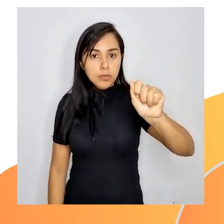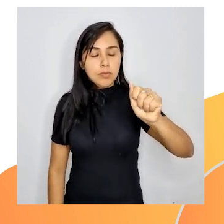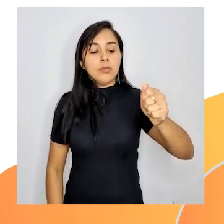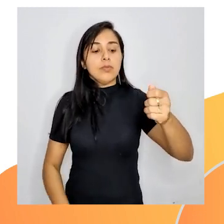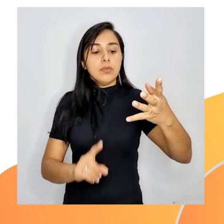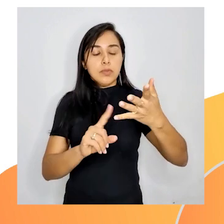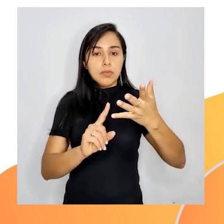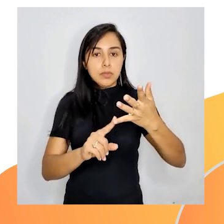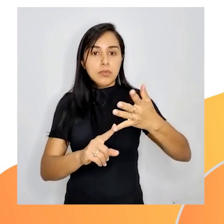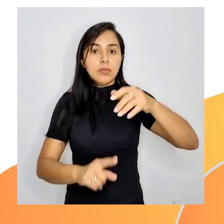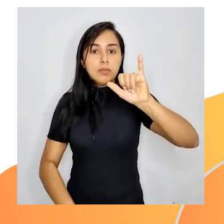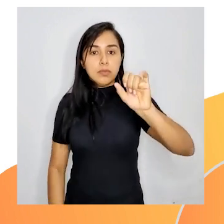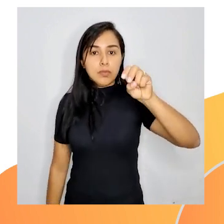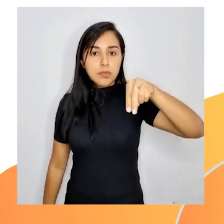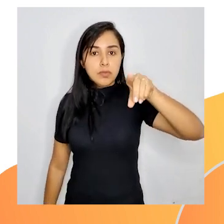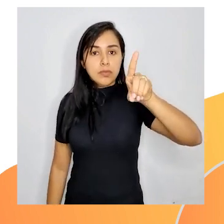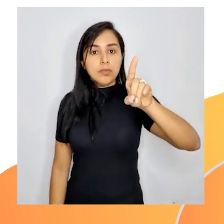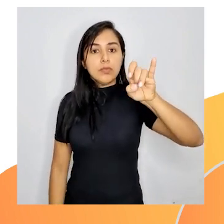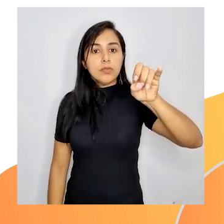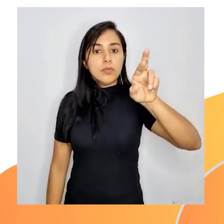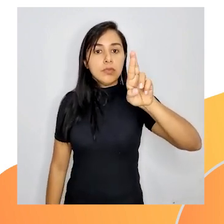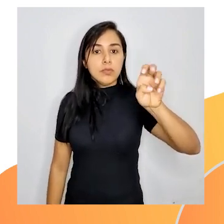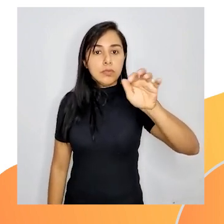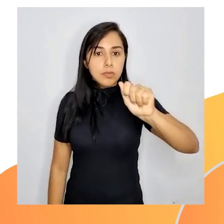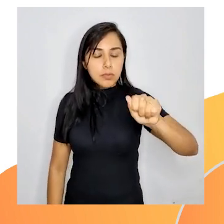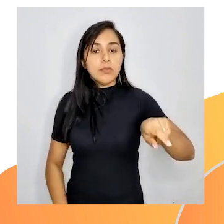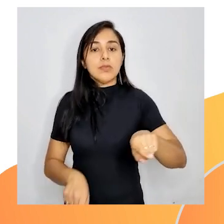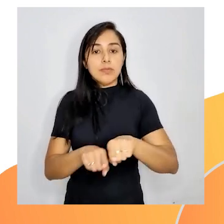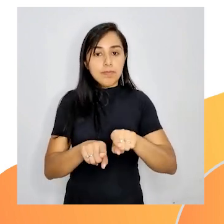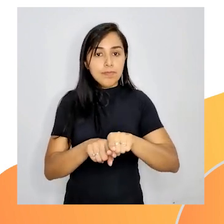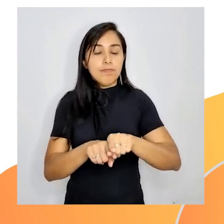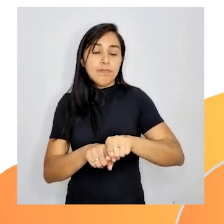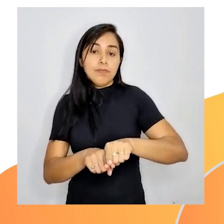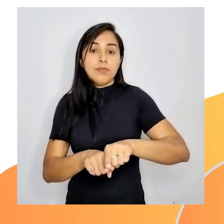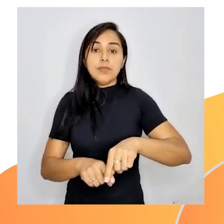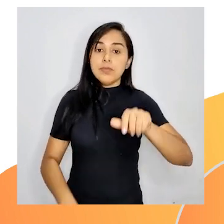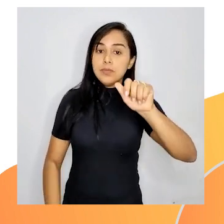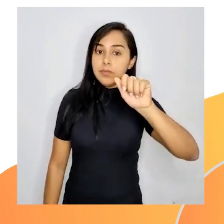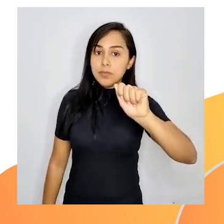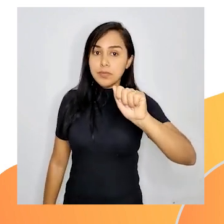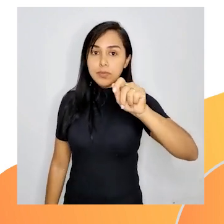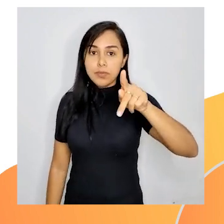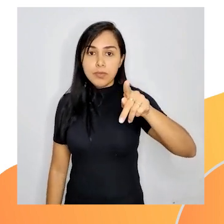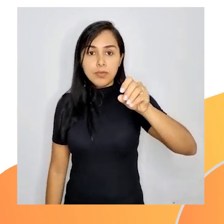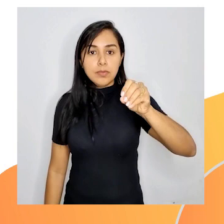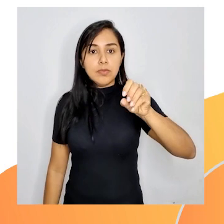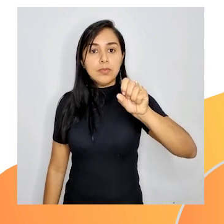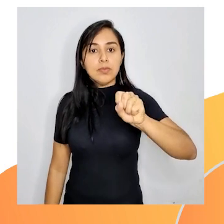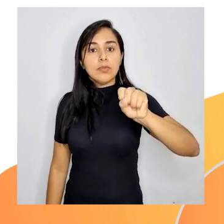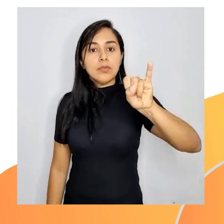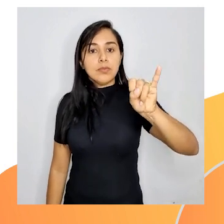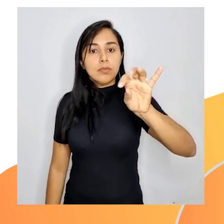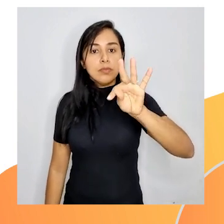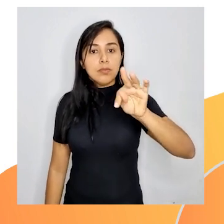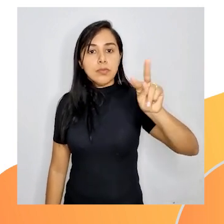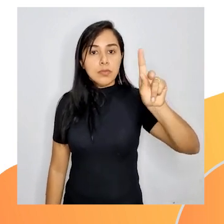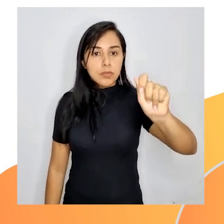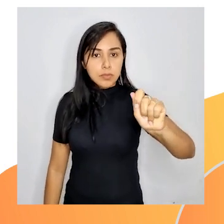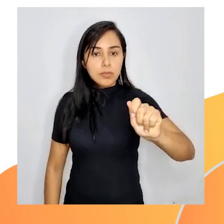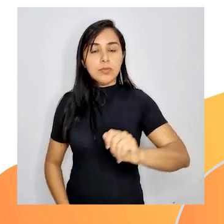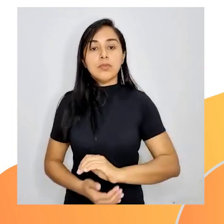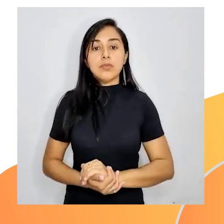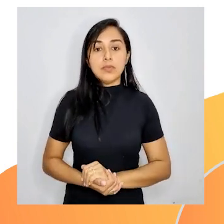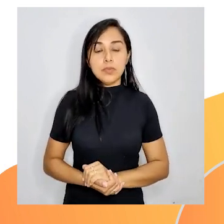de agora. A primeira delas, que é a oração subordinada substantiva subjetiva, funcionam